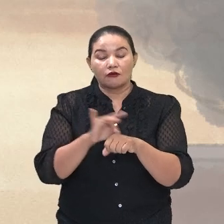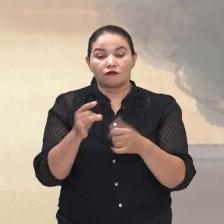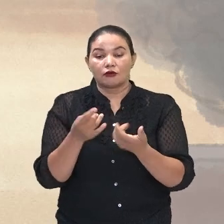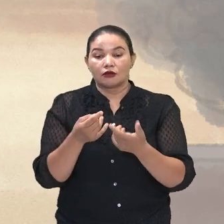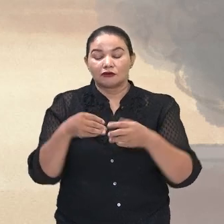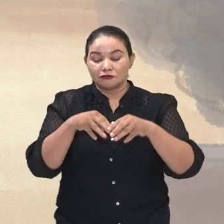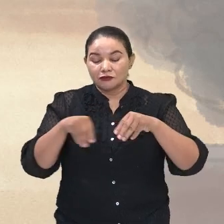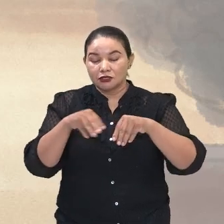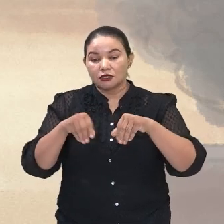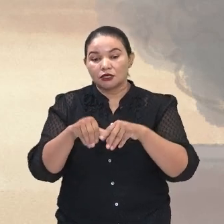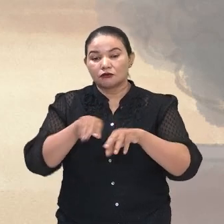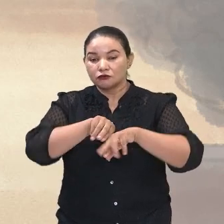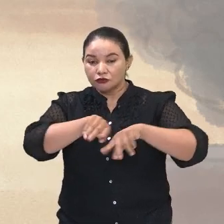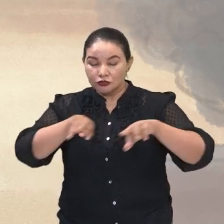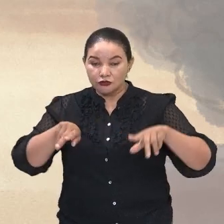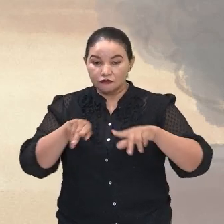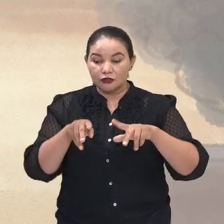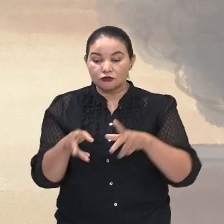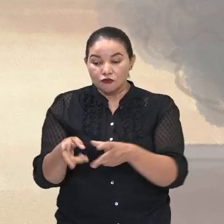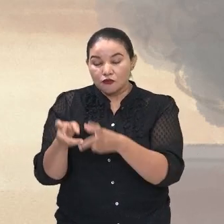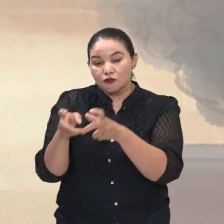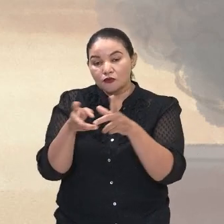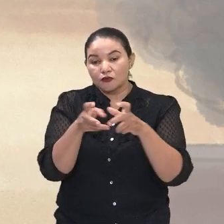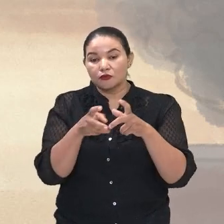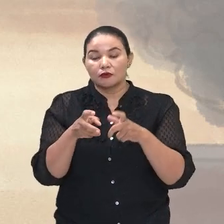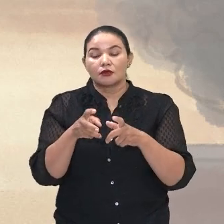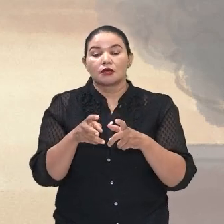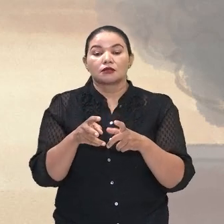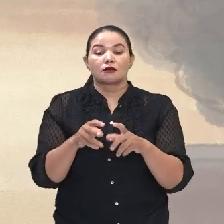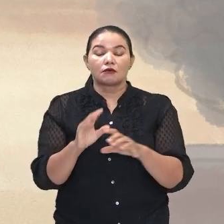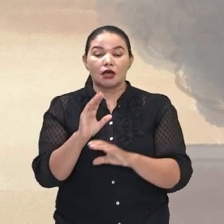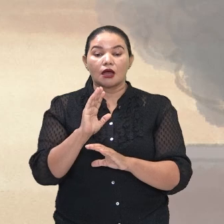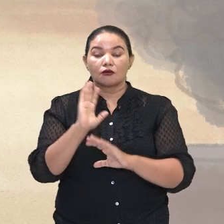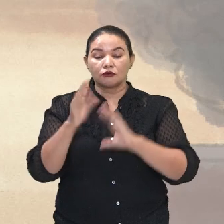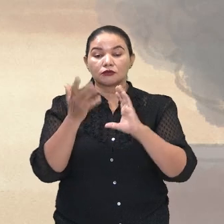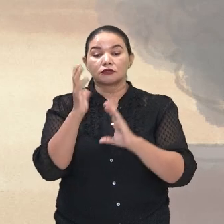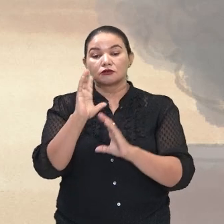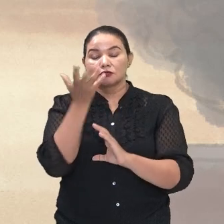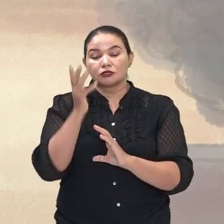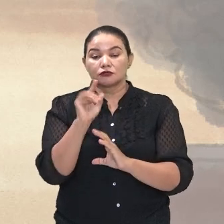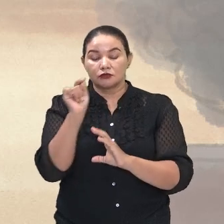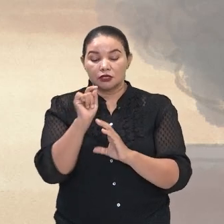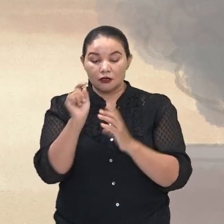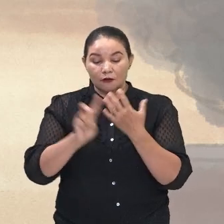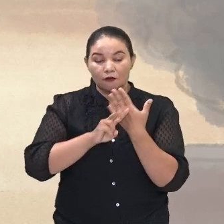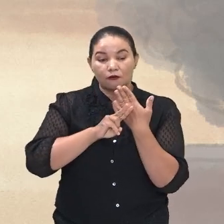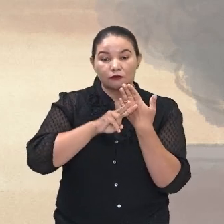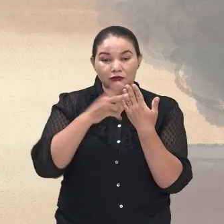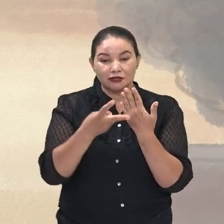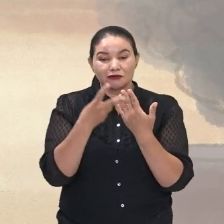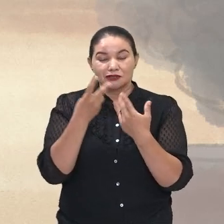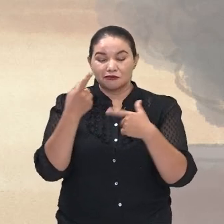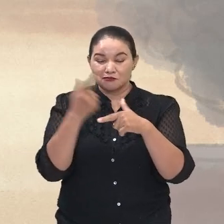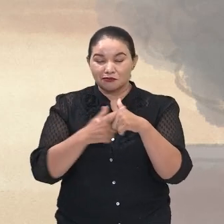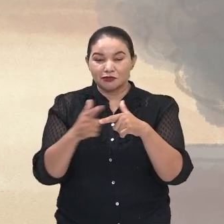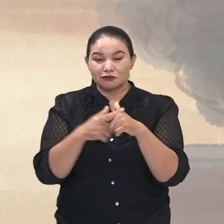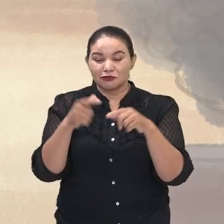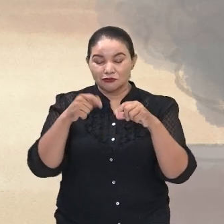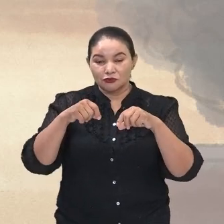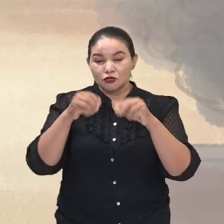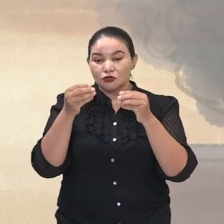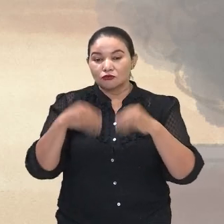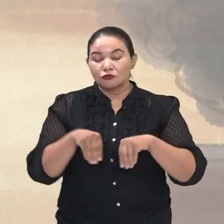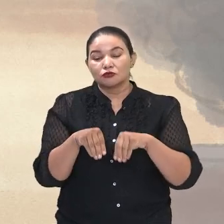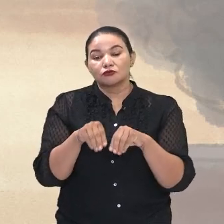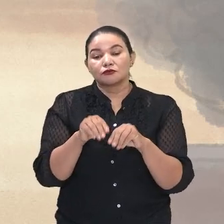Isso vai fazer com que ocorra consequências muito drásticas para o meio ambiente, além